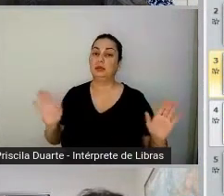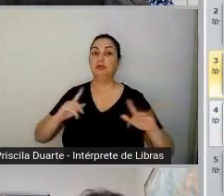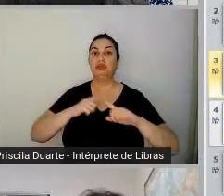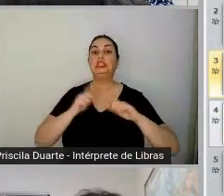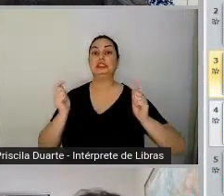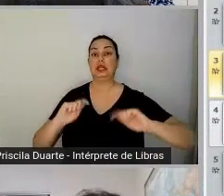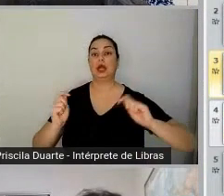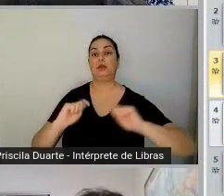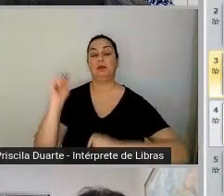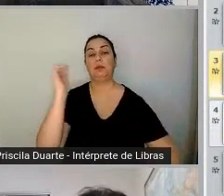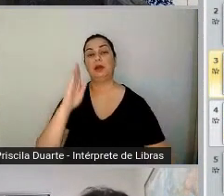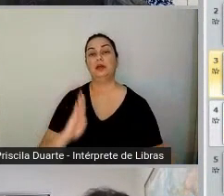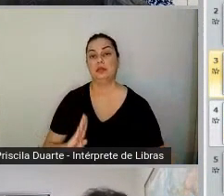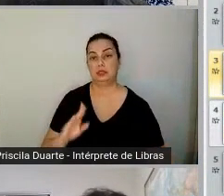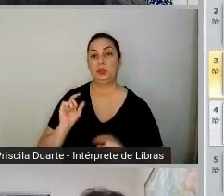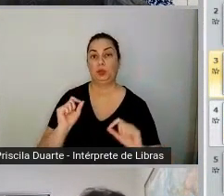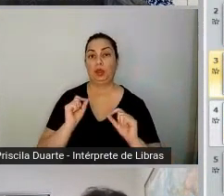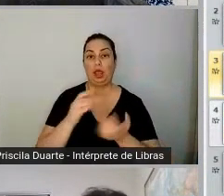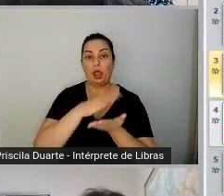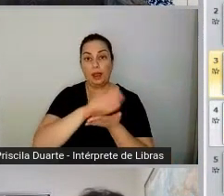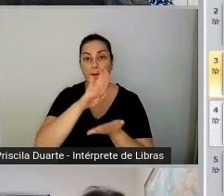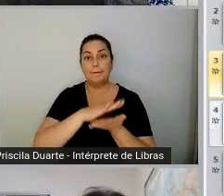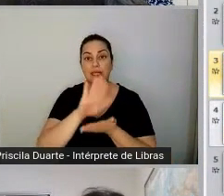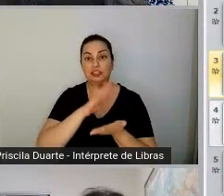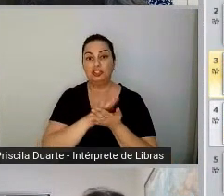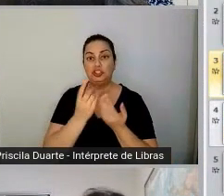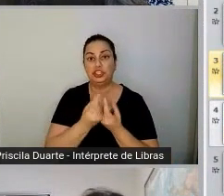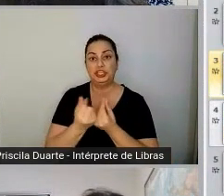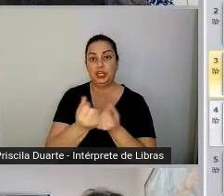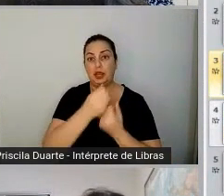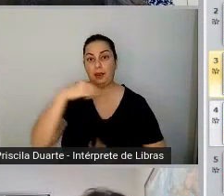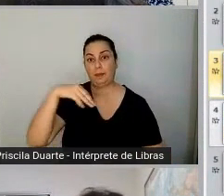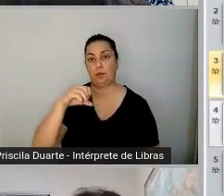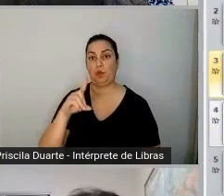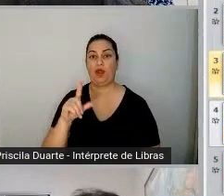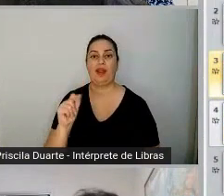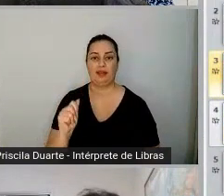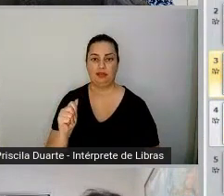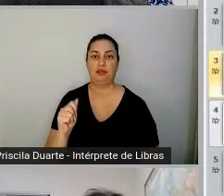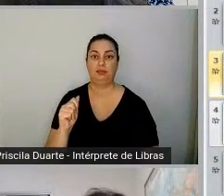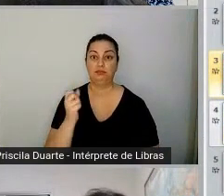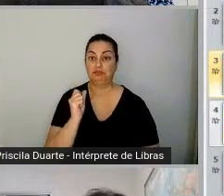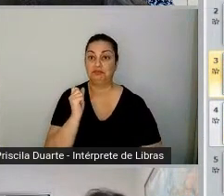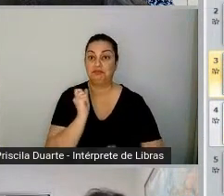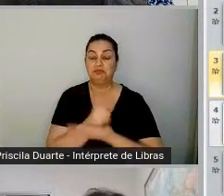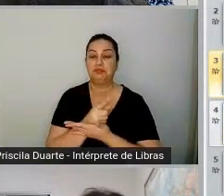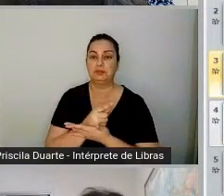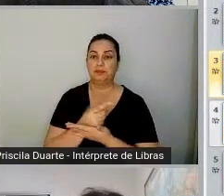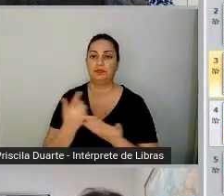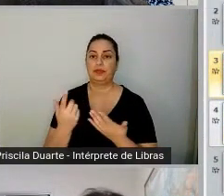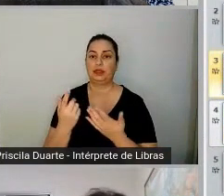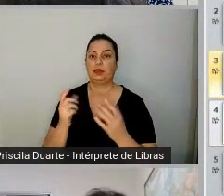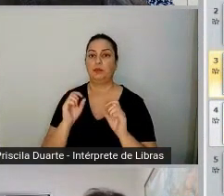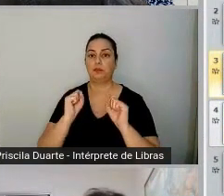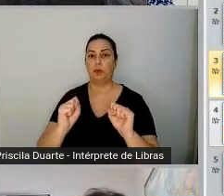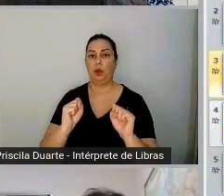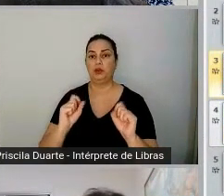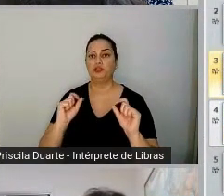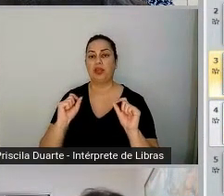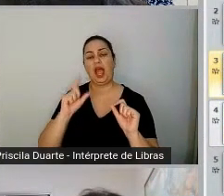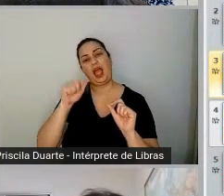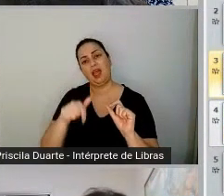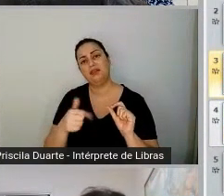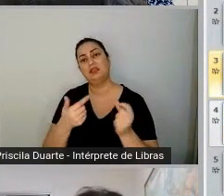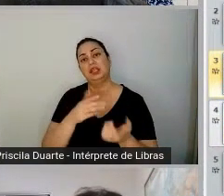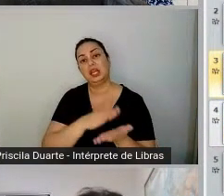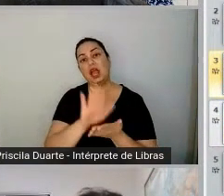a dívida está em moeda nacional, né, a maior parte dessa parte amarela aí de gasto com juros e amortizações são gastos feitos